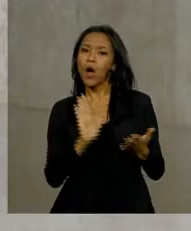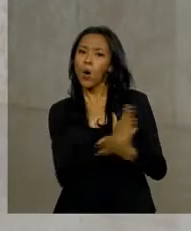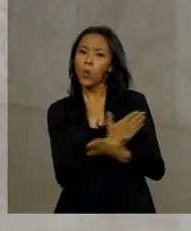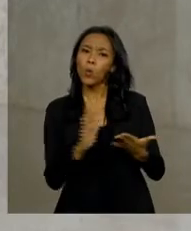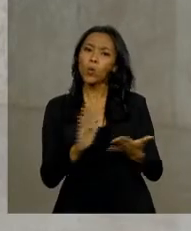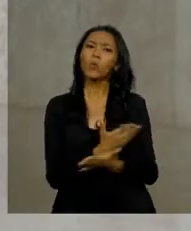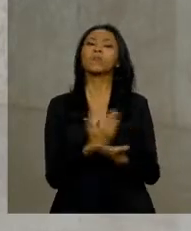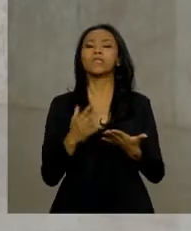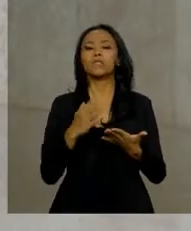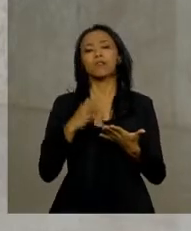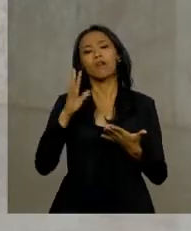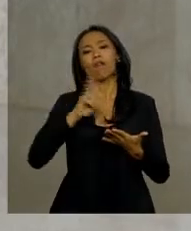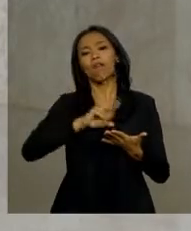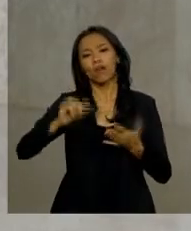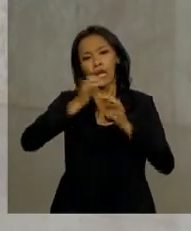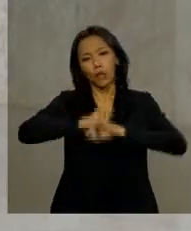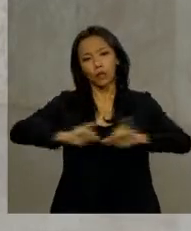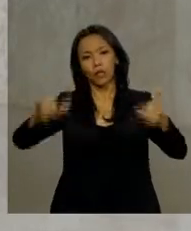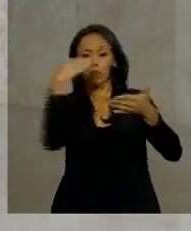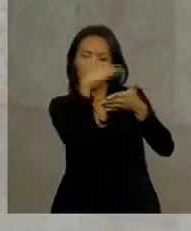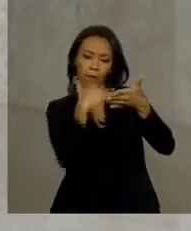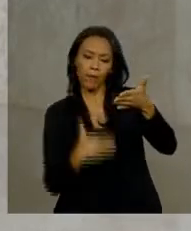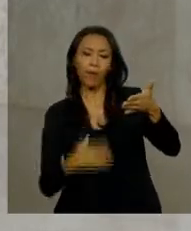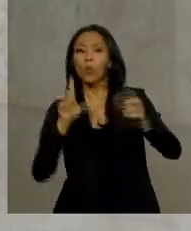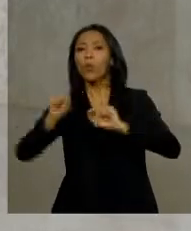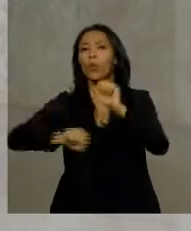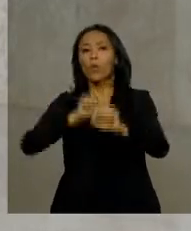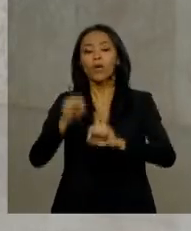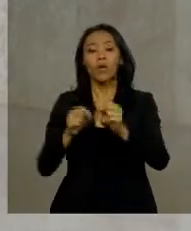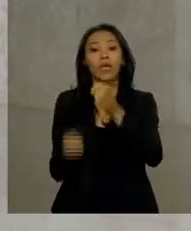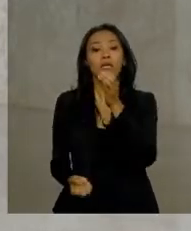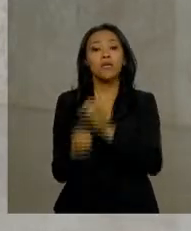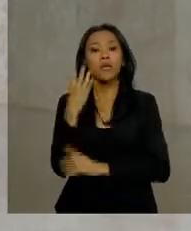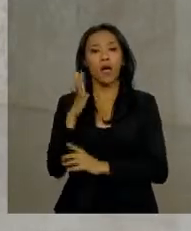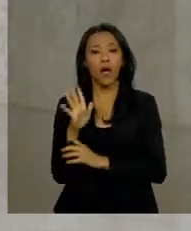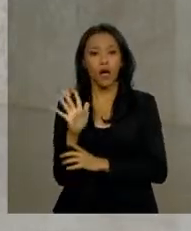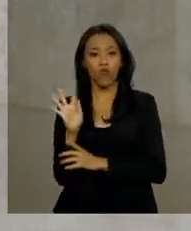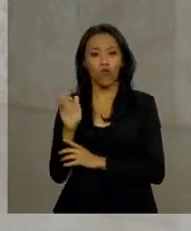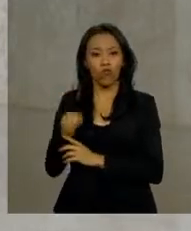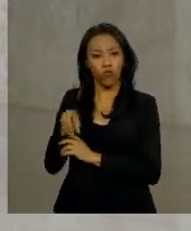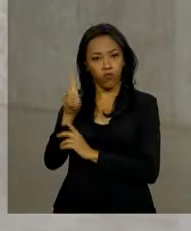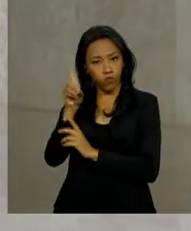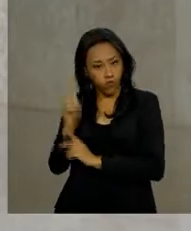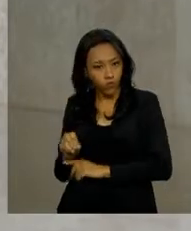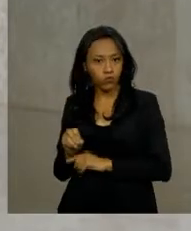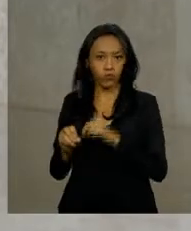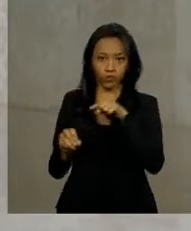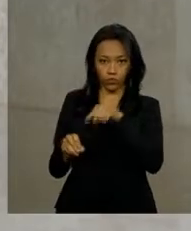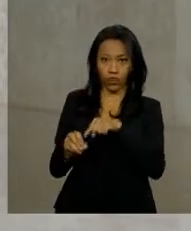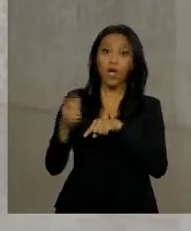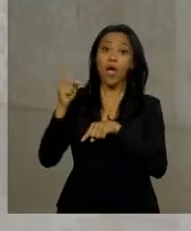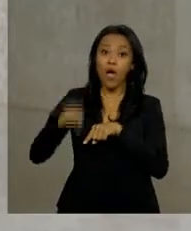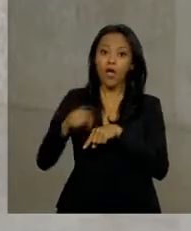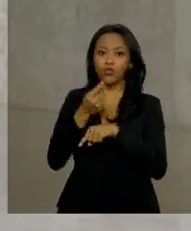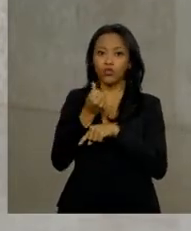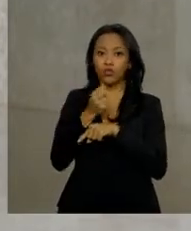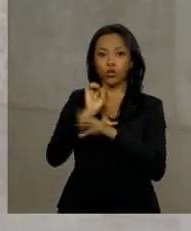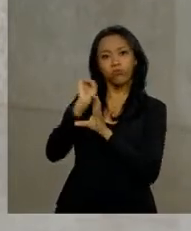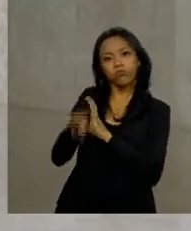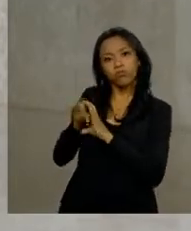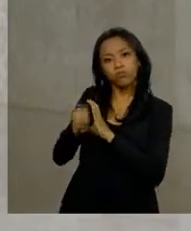medidas foram anunciadas como por exemplo a criação de um fundo patrimonial com recursos para garantir a